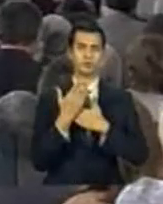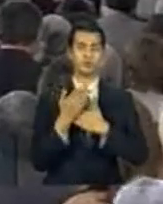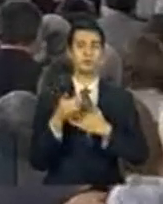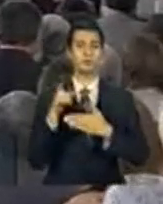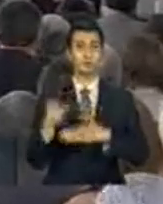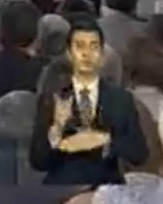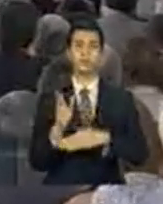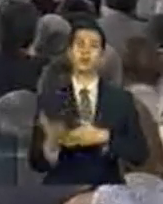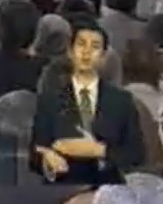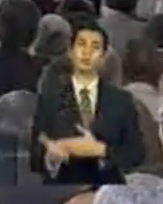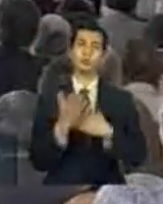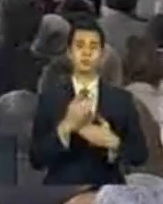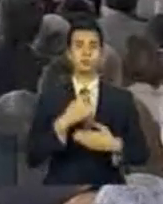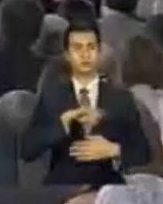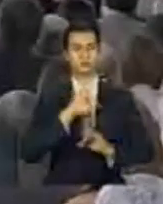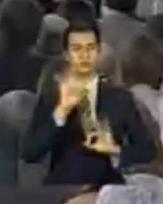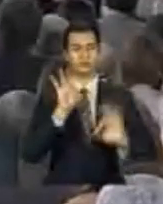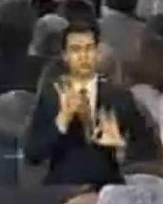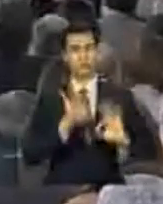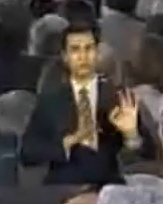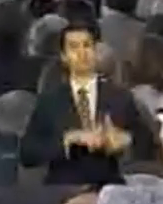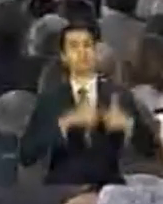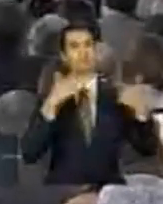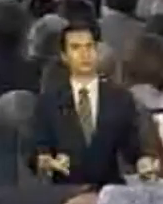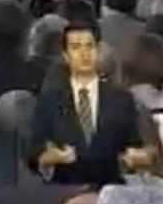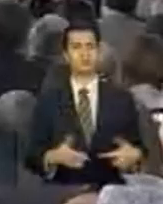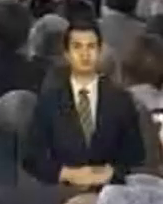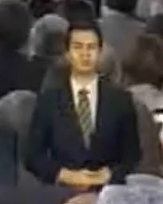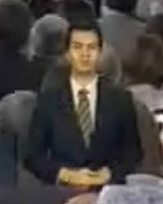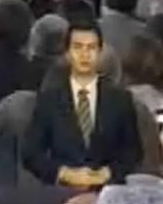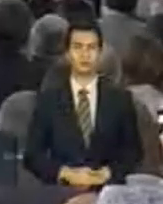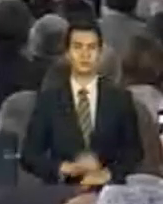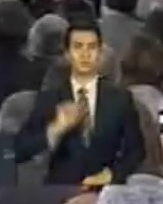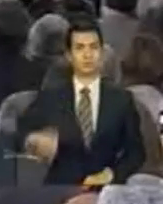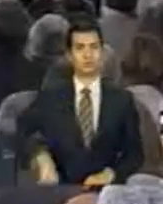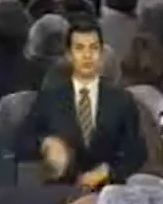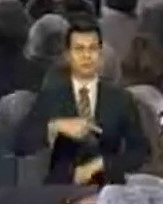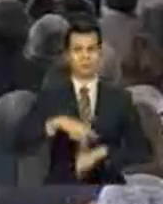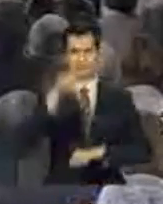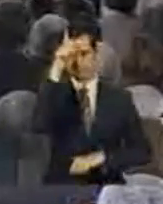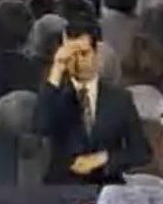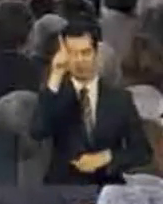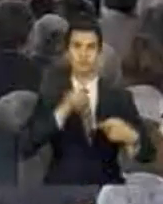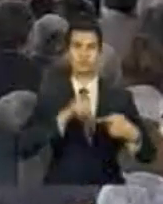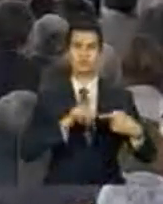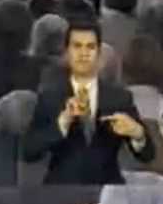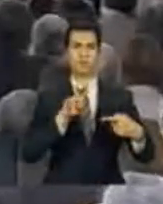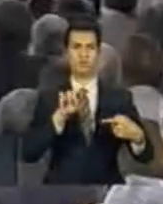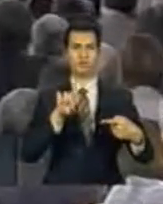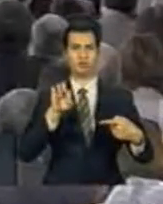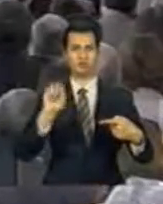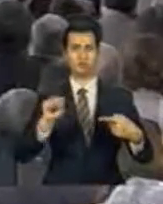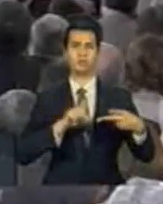que deram para o bom resultado deste programa. O embaixador da Alemanha, Wilfried